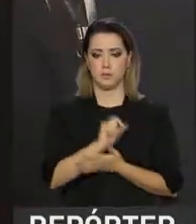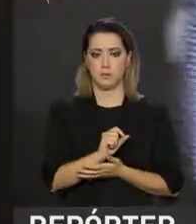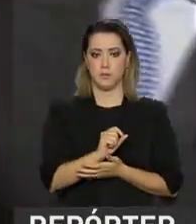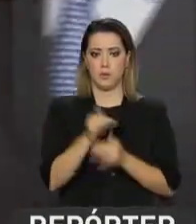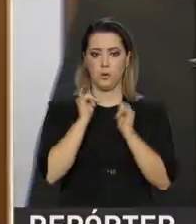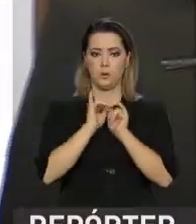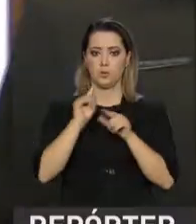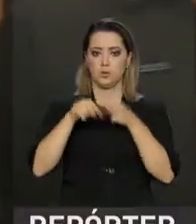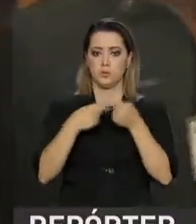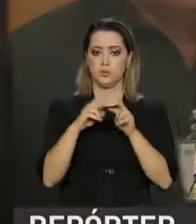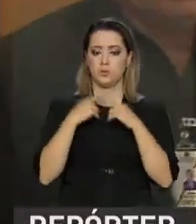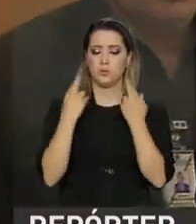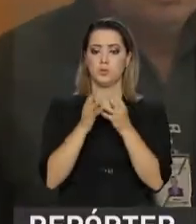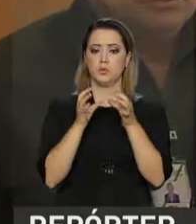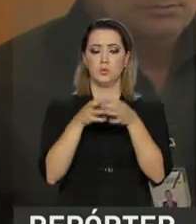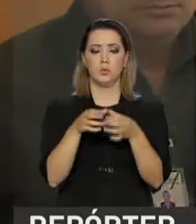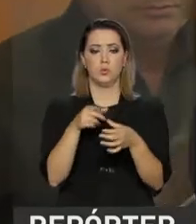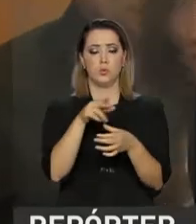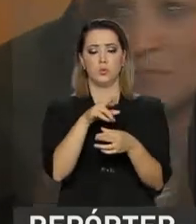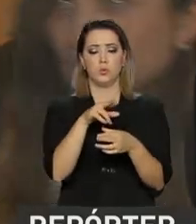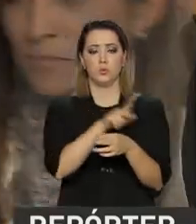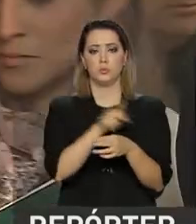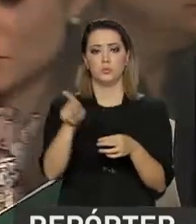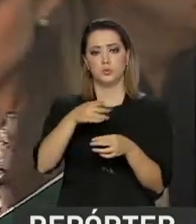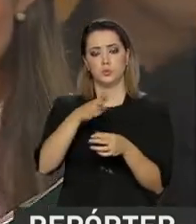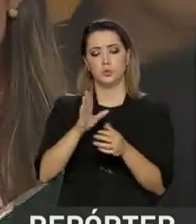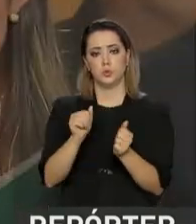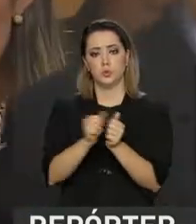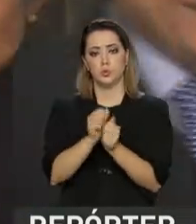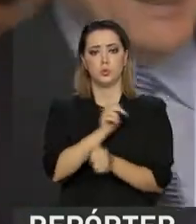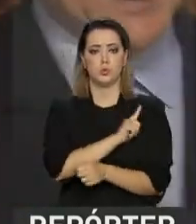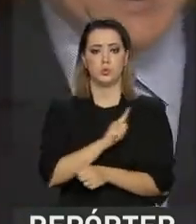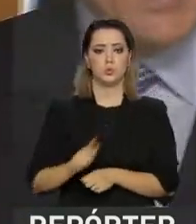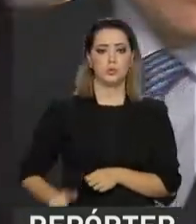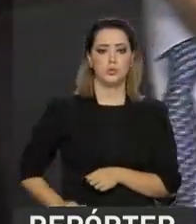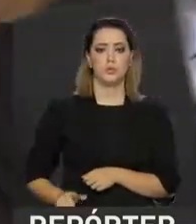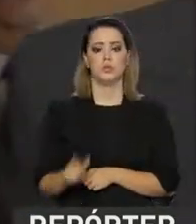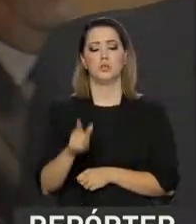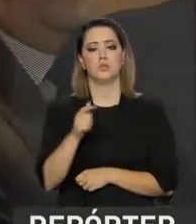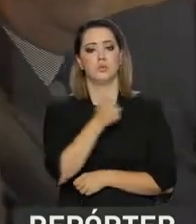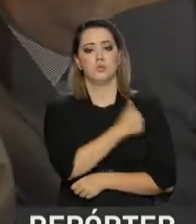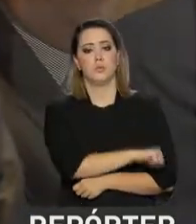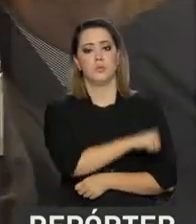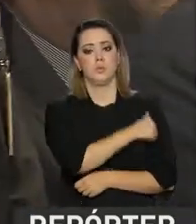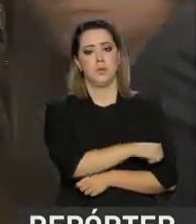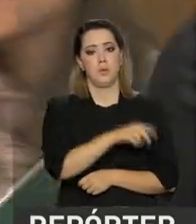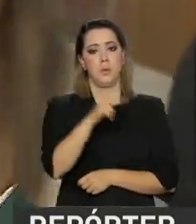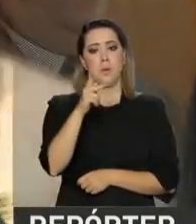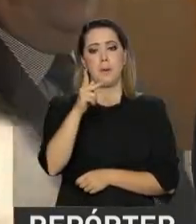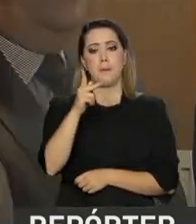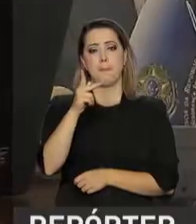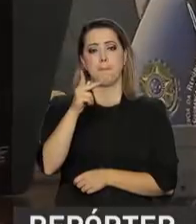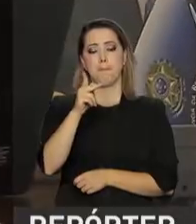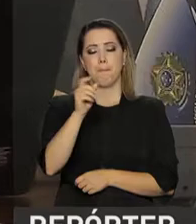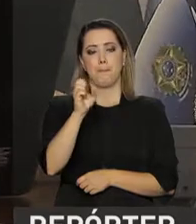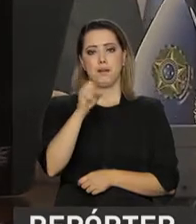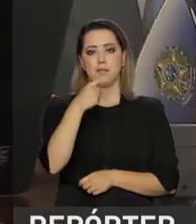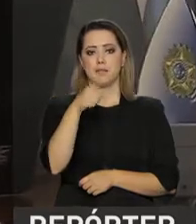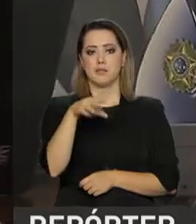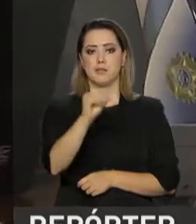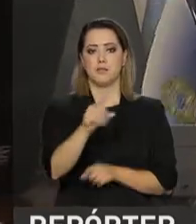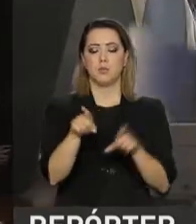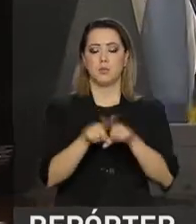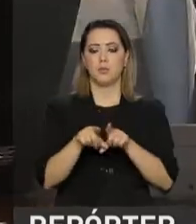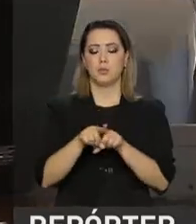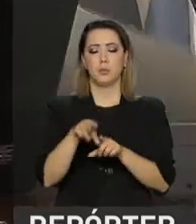feito após a reunião do presidente Michel Temer com o governador do Rio de Janeiro, Luiz Fernando Pezão, além de ministros e